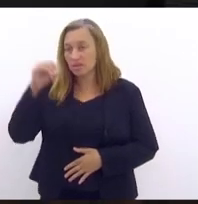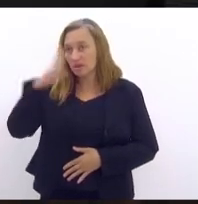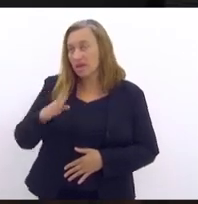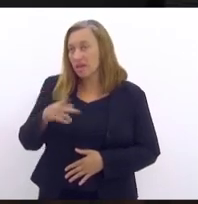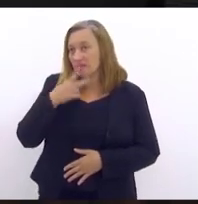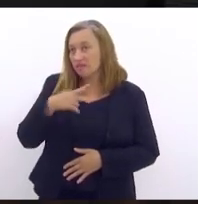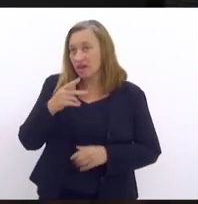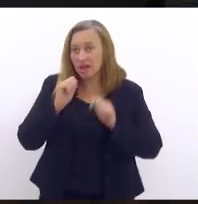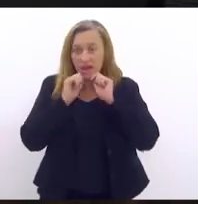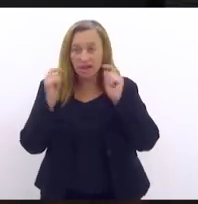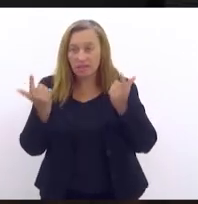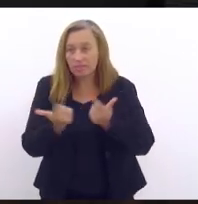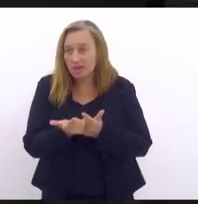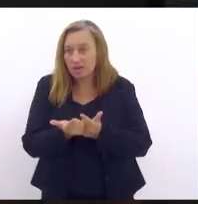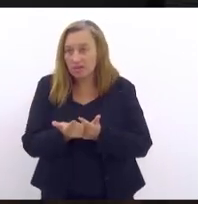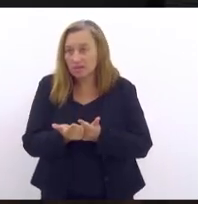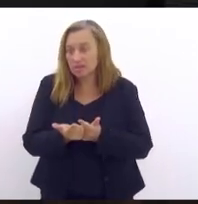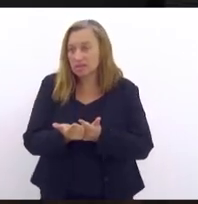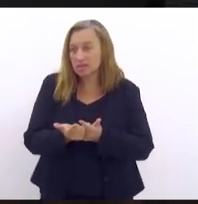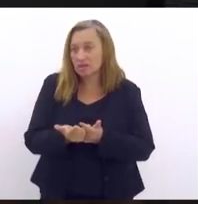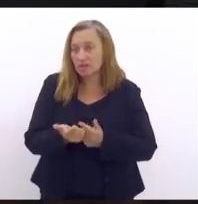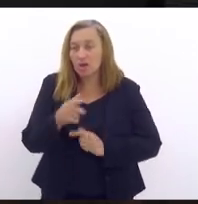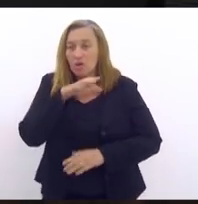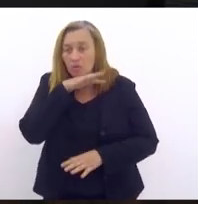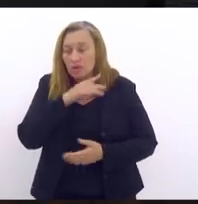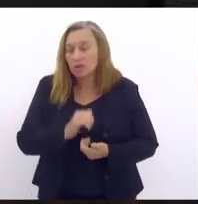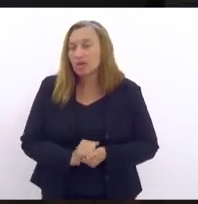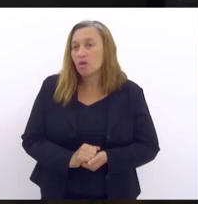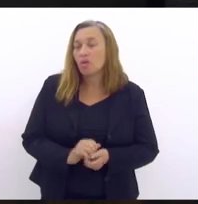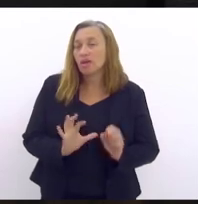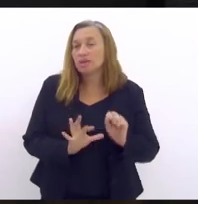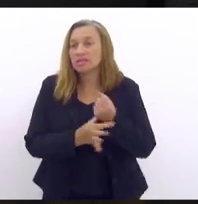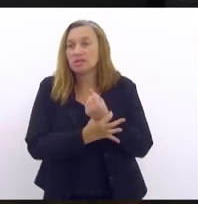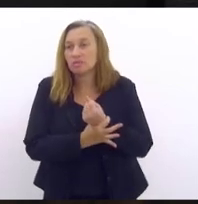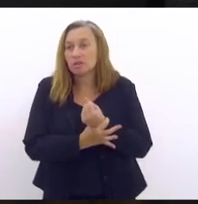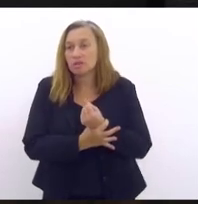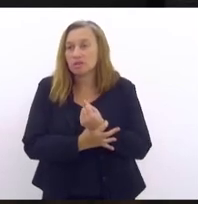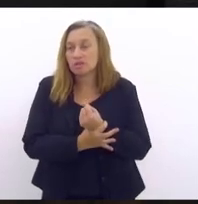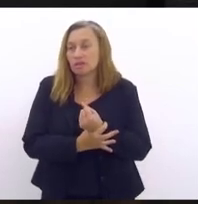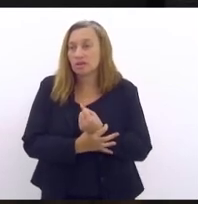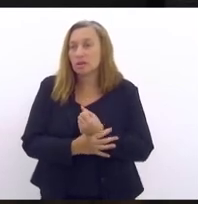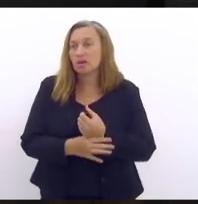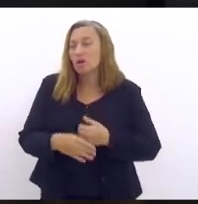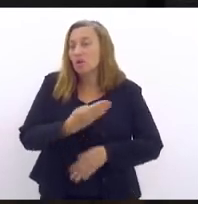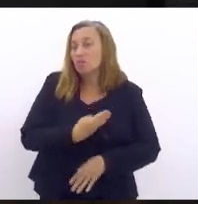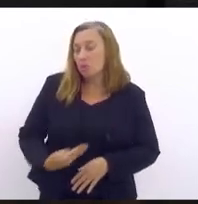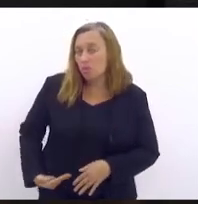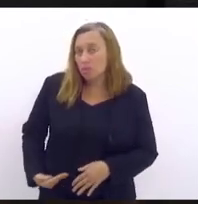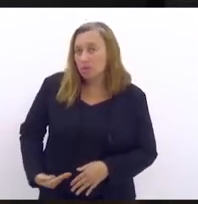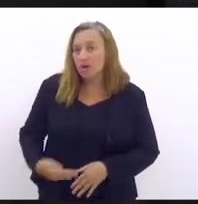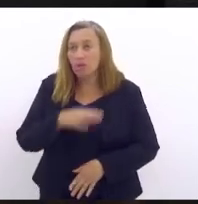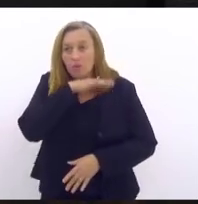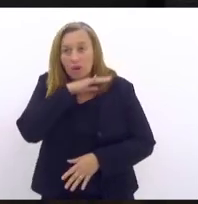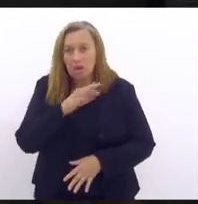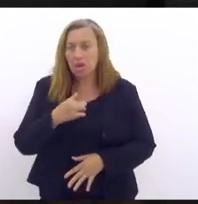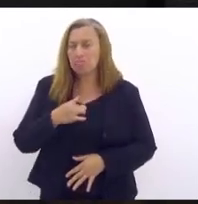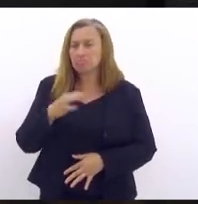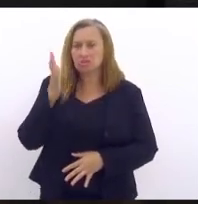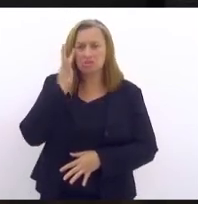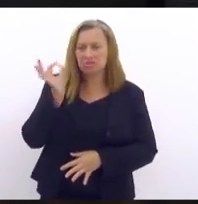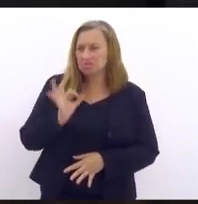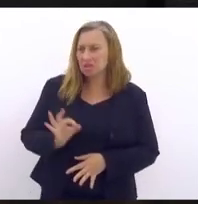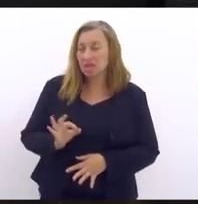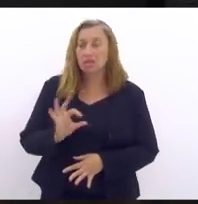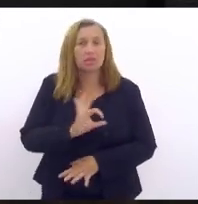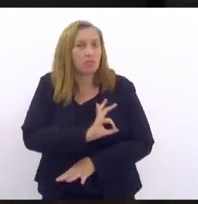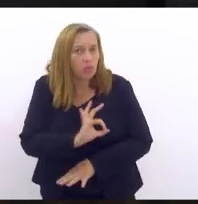Assembleia é cangaço, ou que a segurança pública do Estado é cangaço da gente. Primeiro, eu não entendo nada de polícia, já